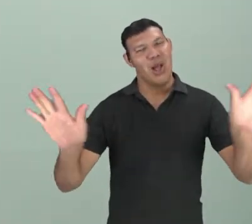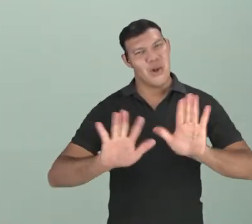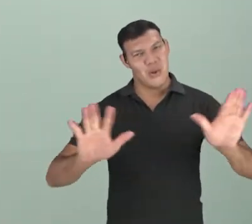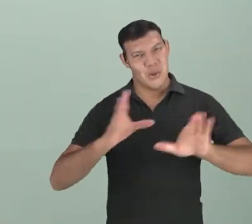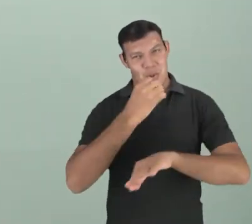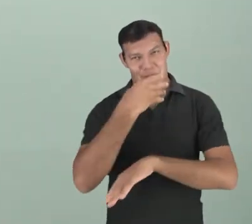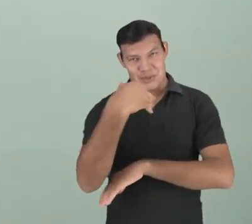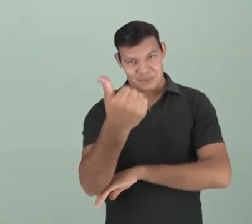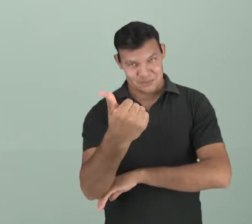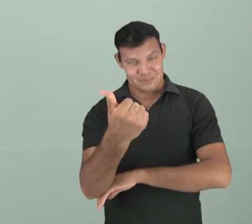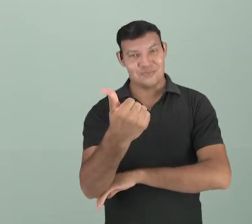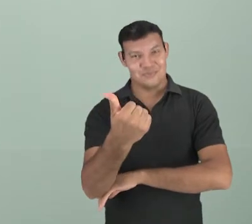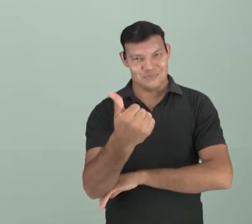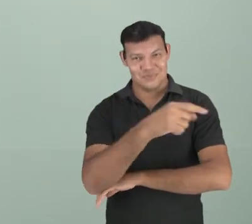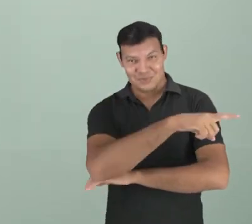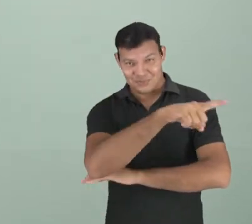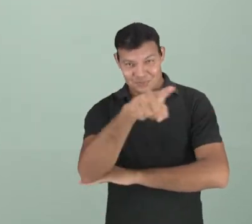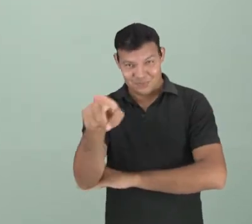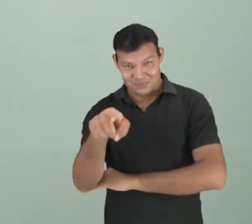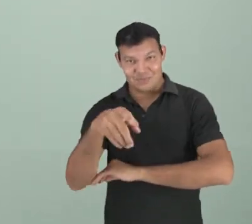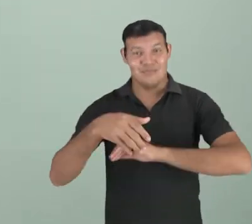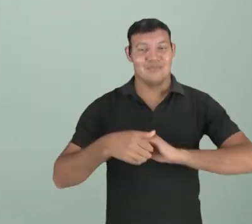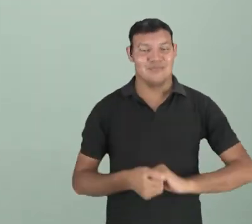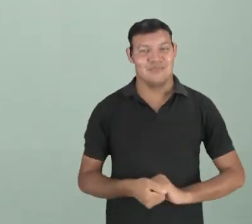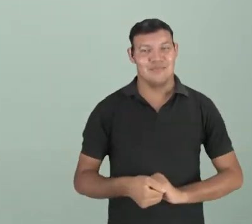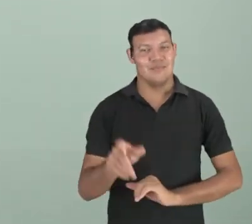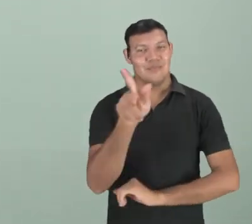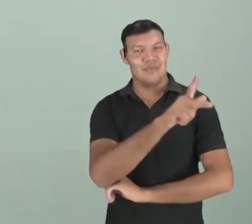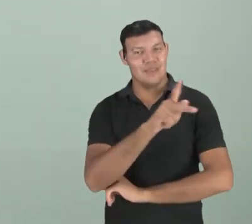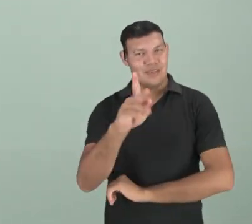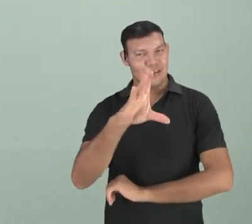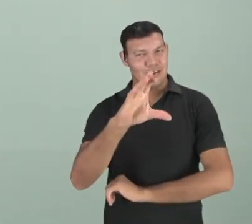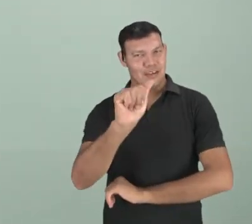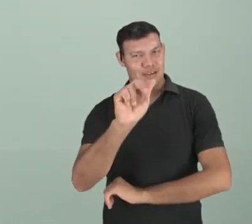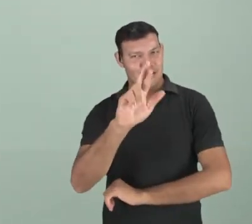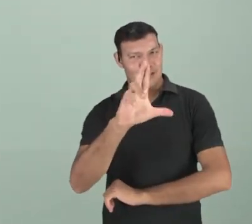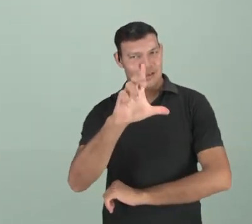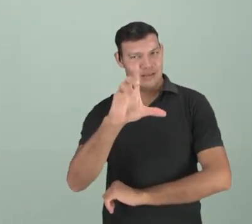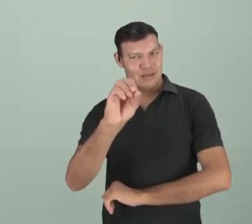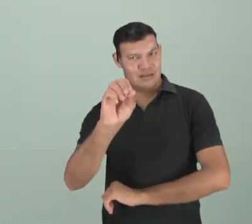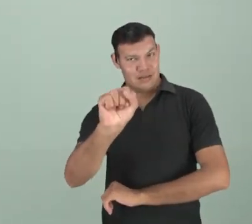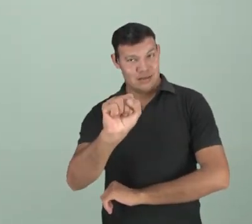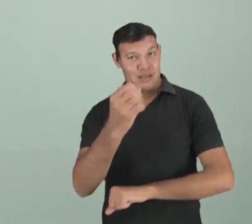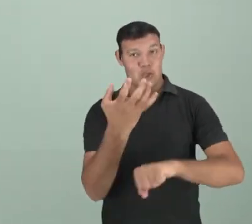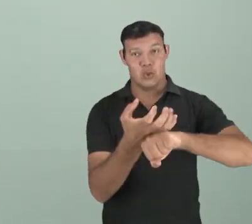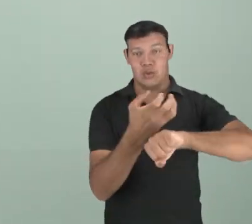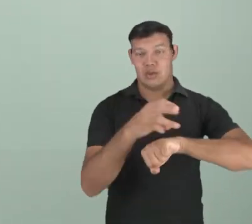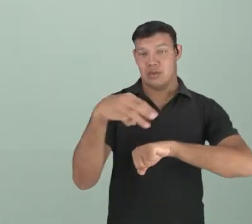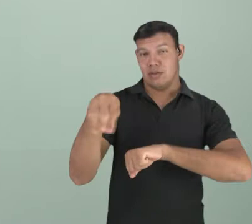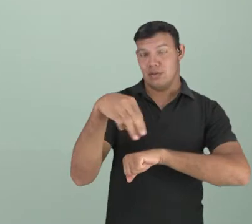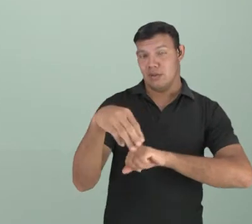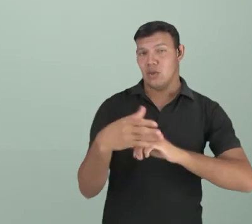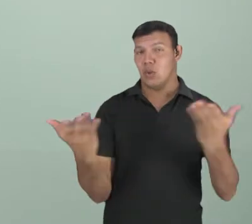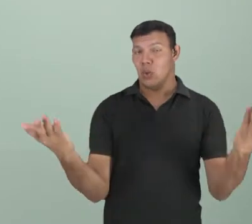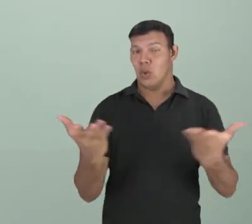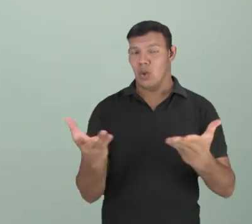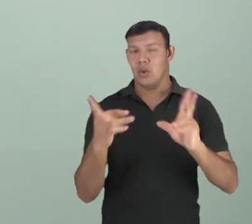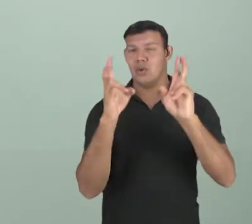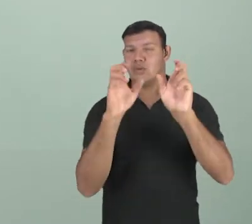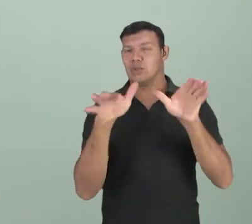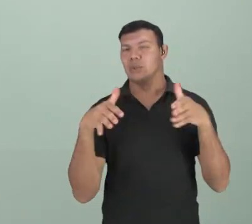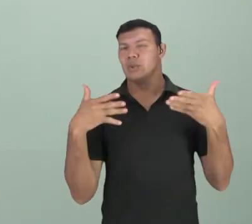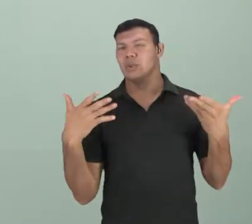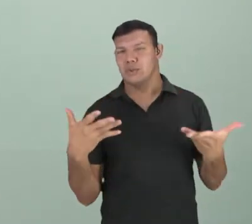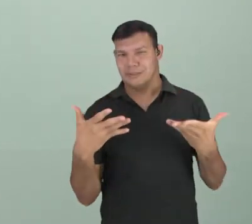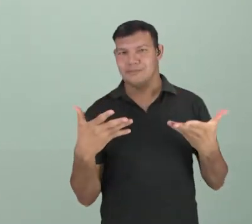Olá, tudo bom? Tudo bom com vocês? Eu me chamo Carlos, sou professor de matemática e hoje nós vamos falar